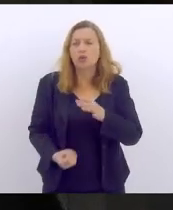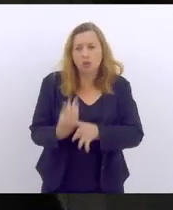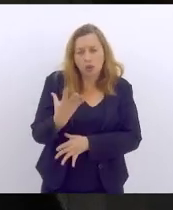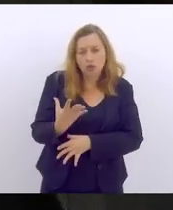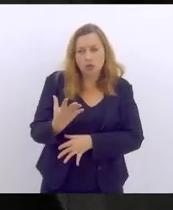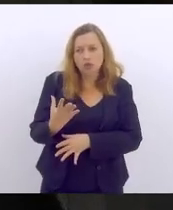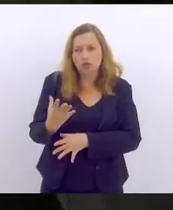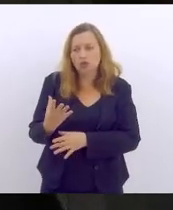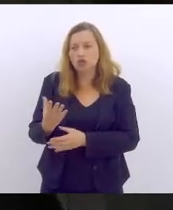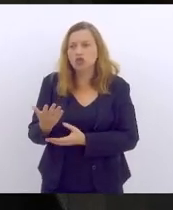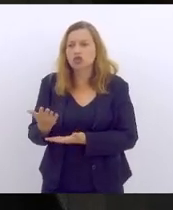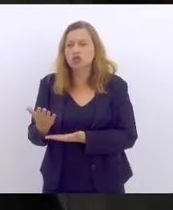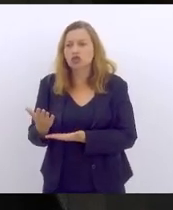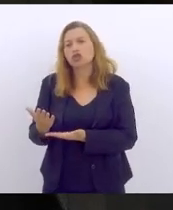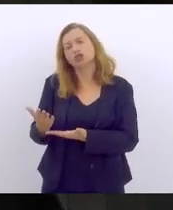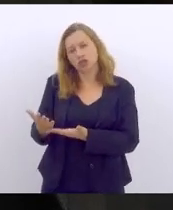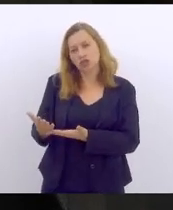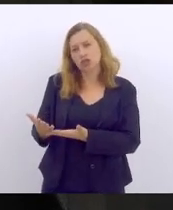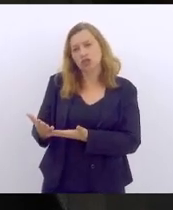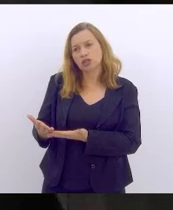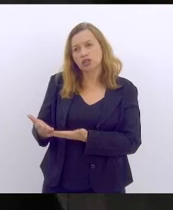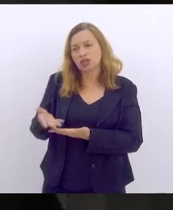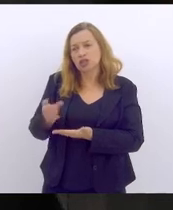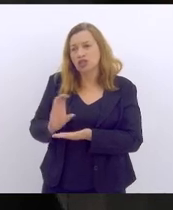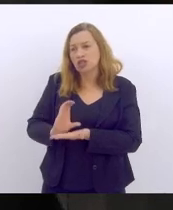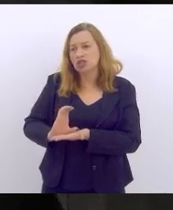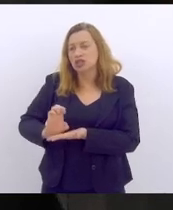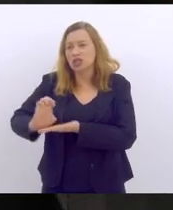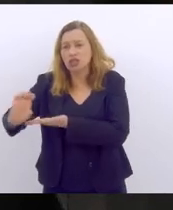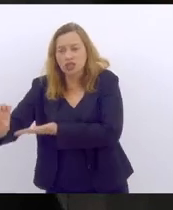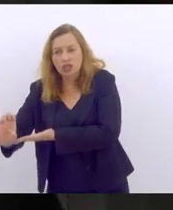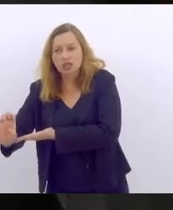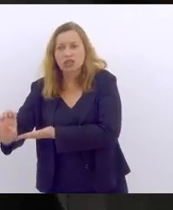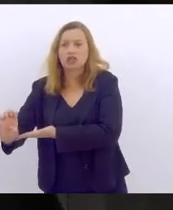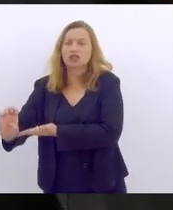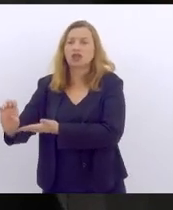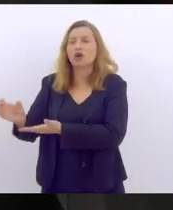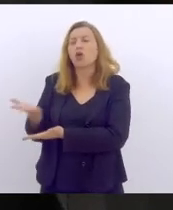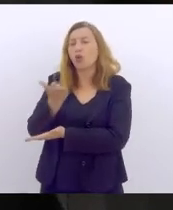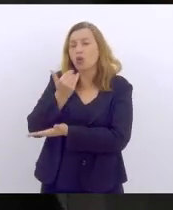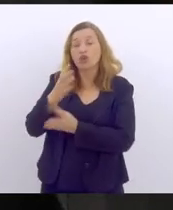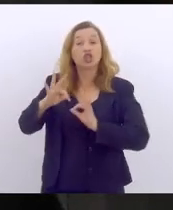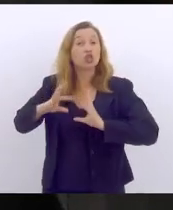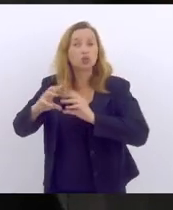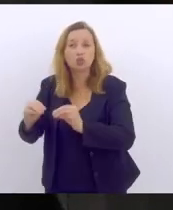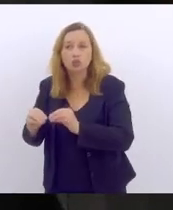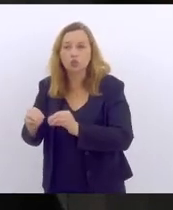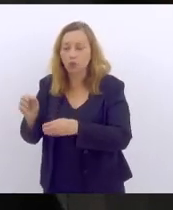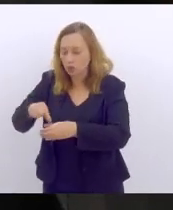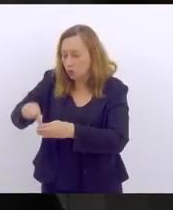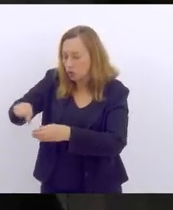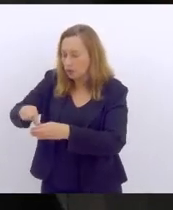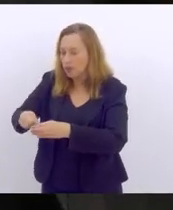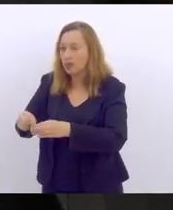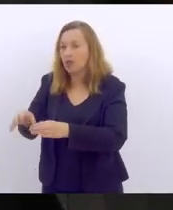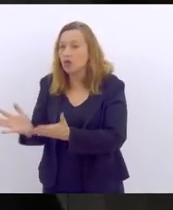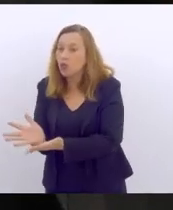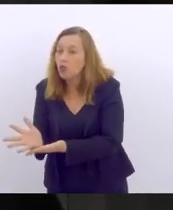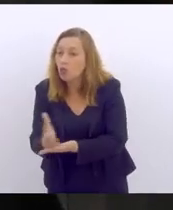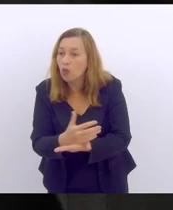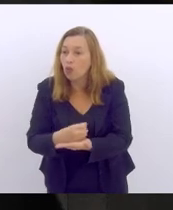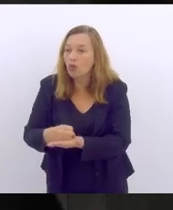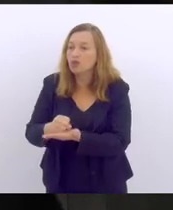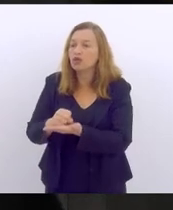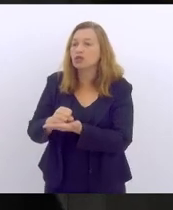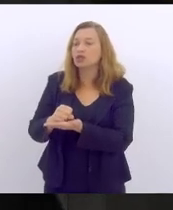e exportadores de alimentos do mundo planta colhe e exporta